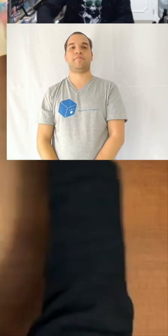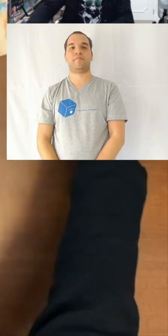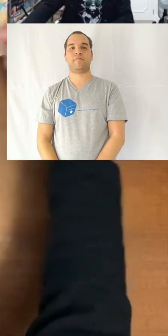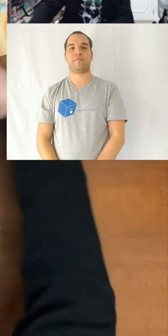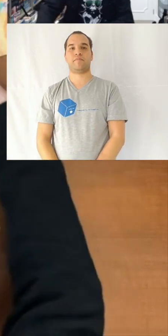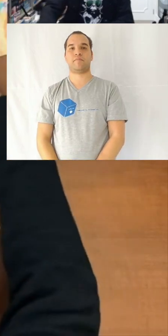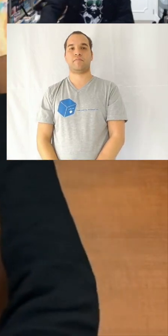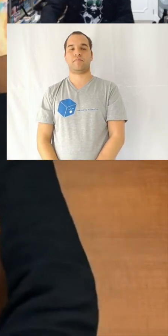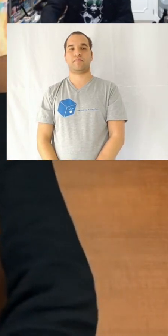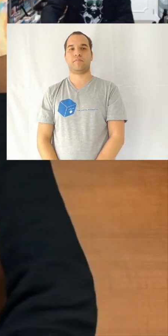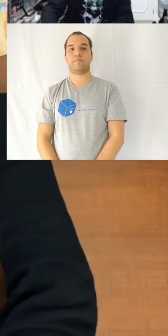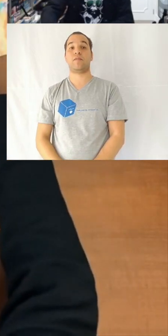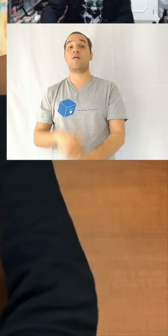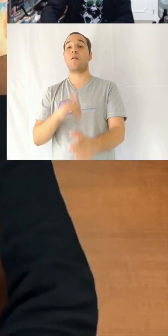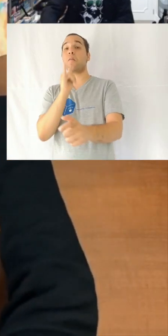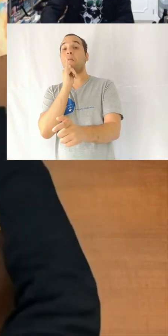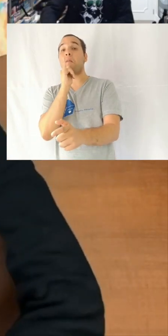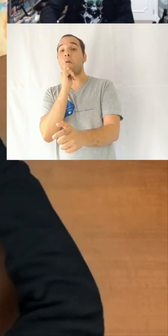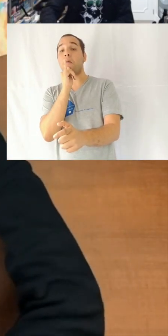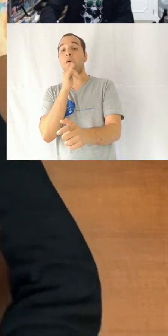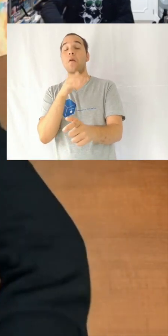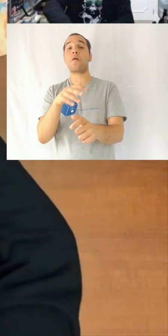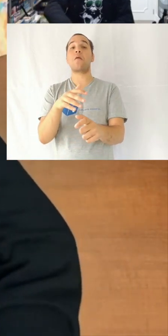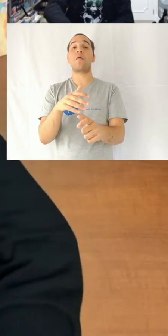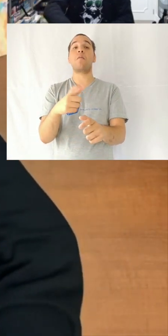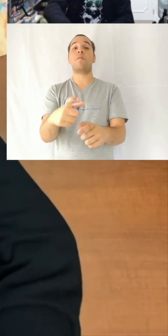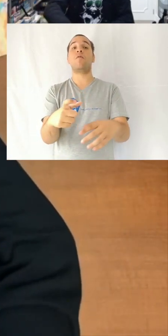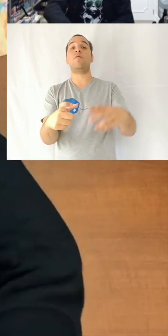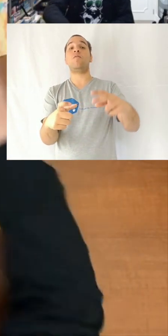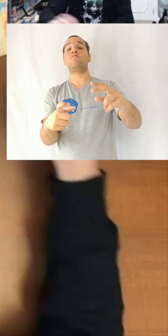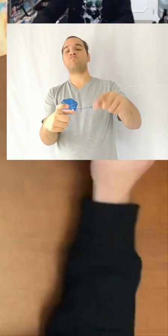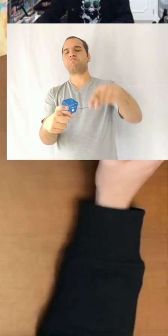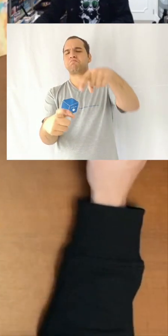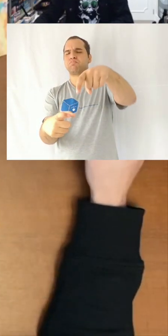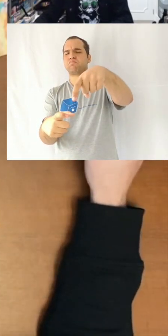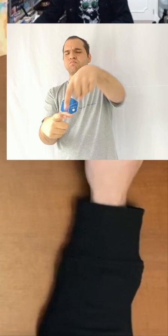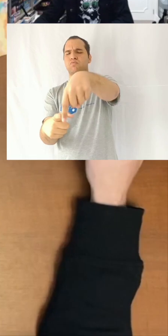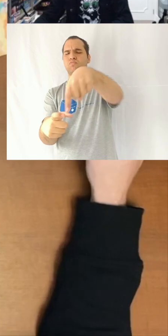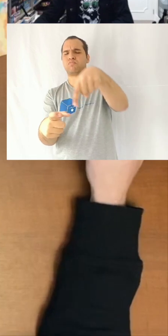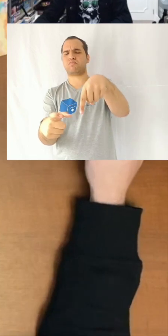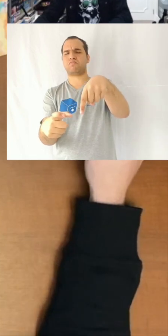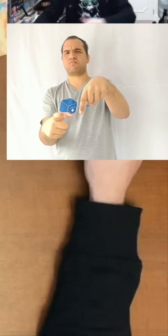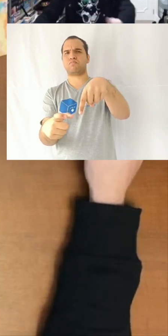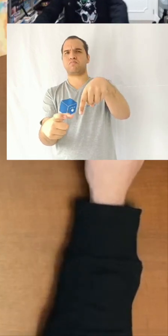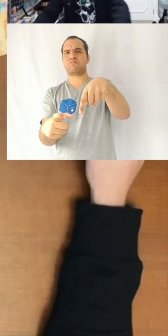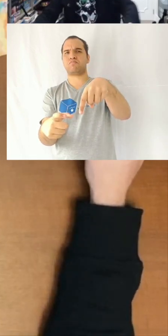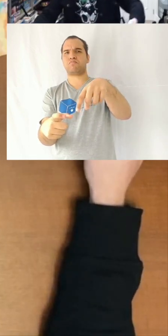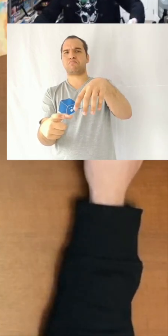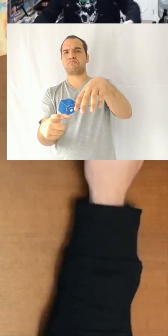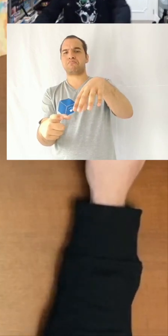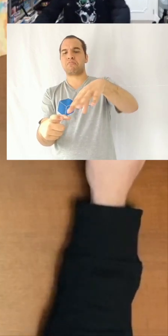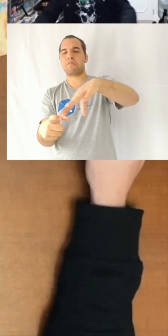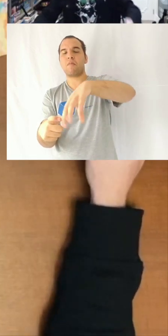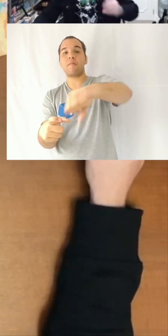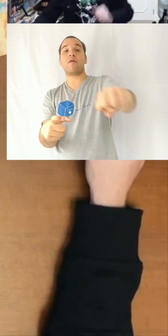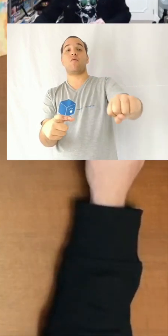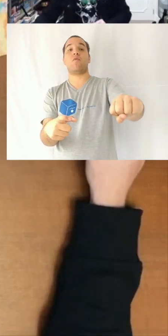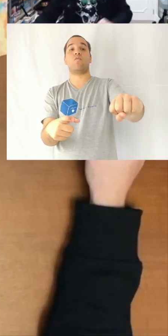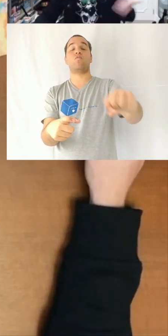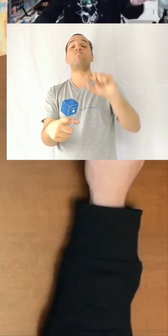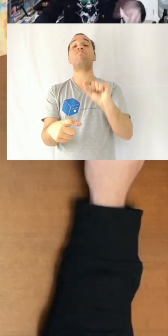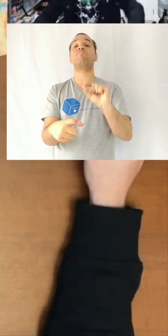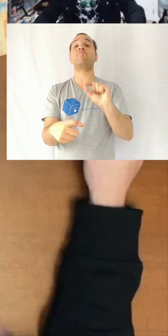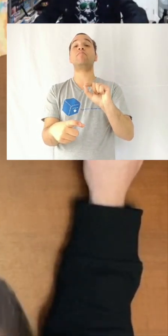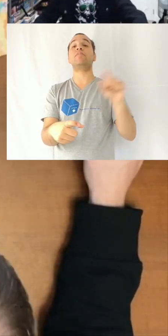não teria, porque ele está olhando para esta carta. Então só diminuiu a quantidade de opções dele, ok? Então ele escolheria, por exemplo, qualquer